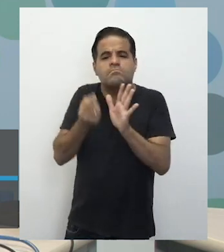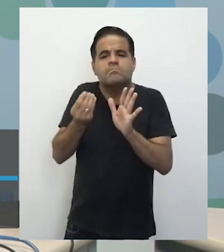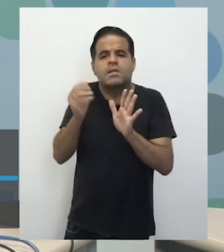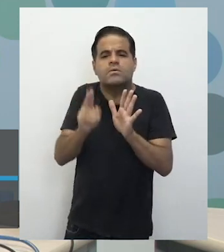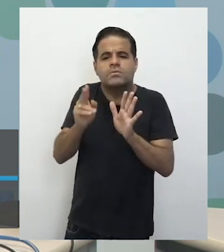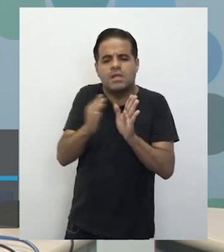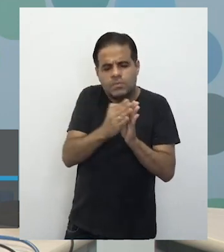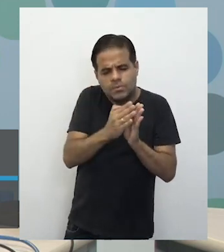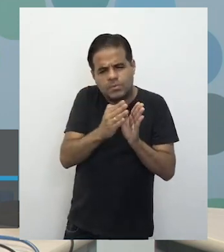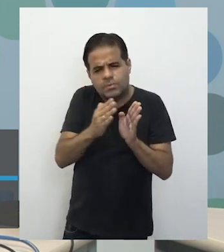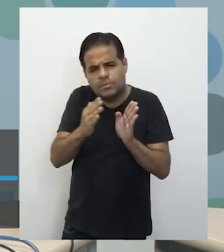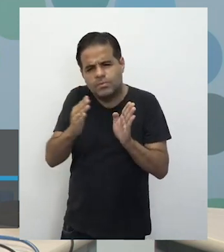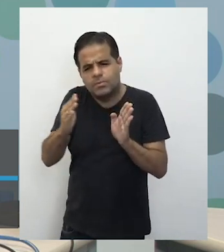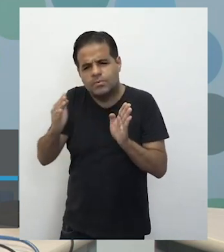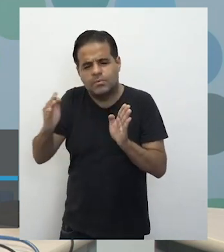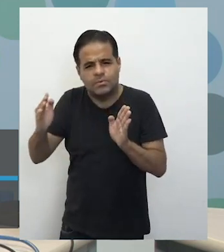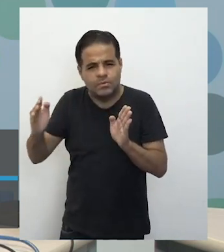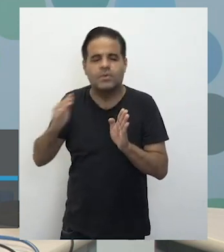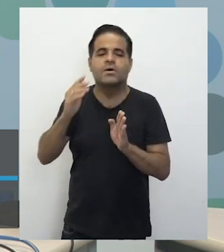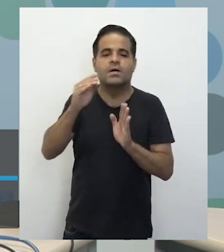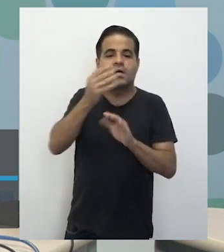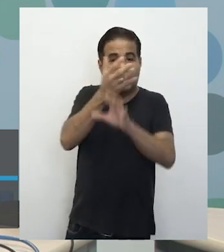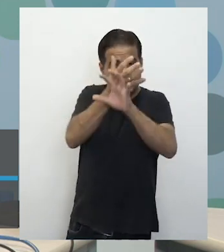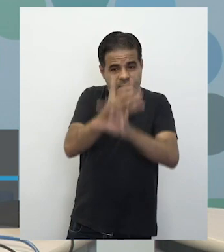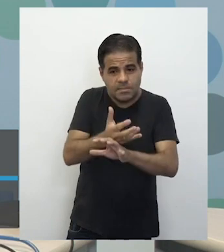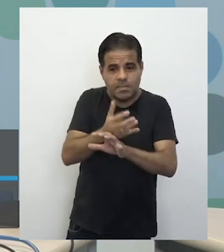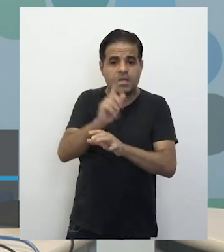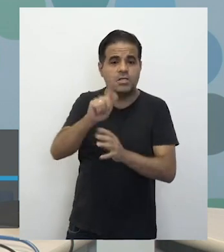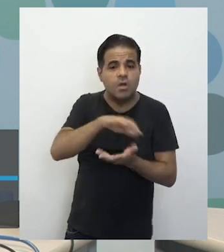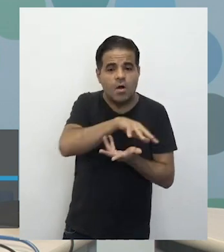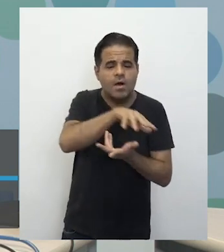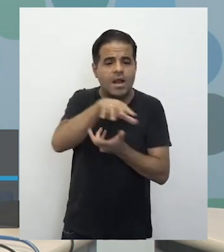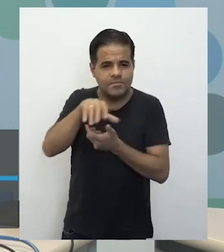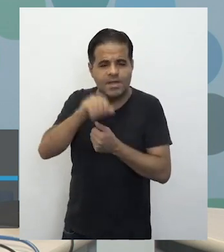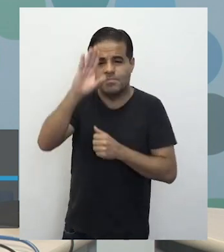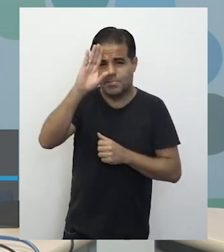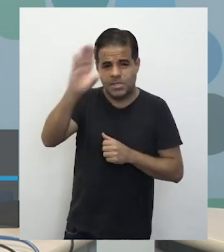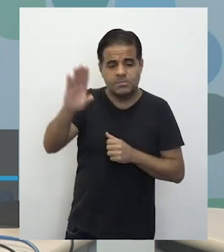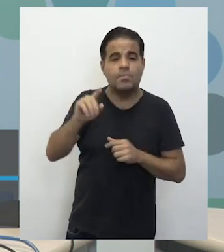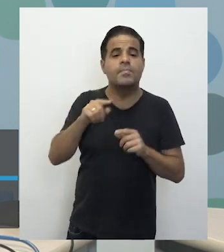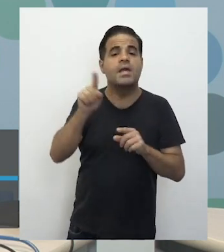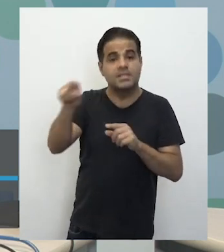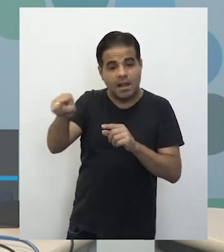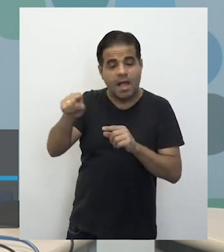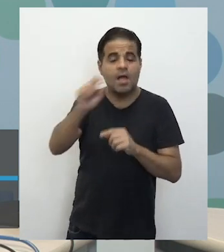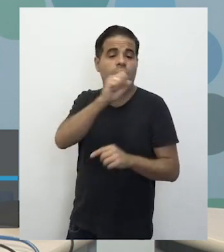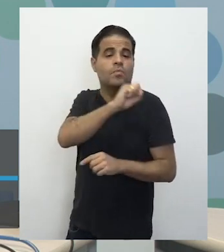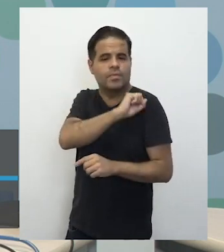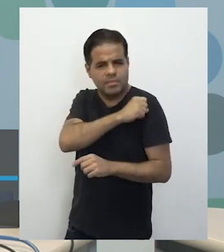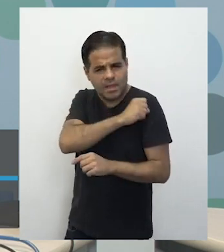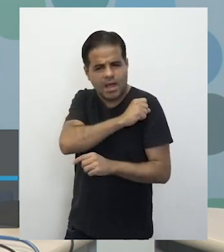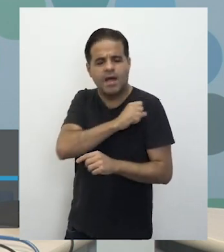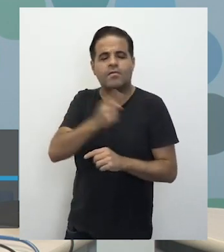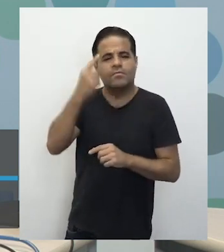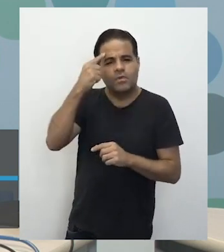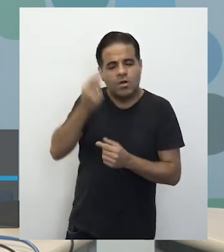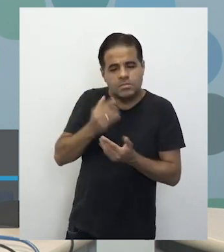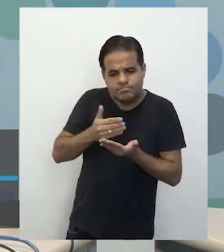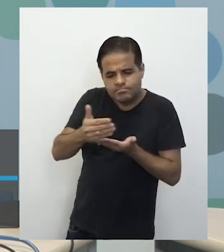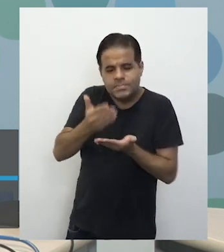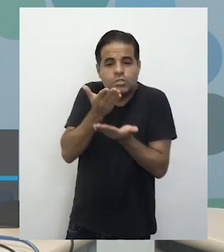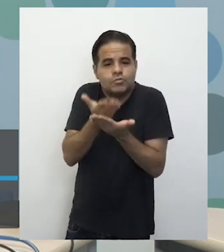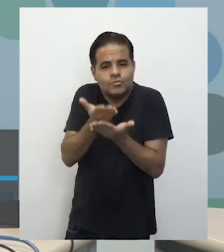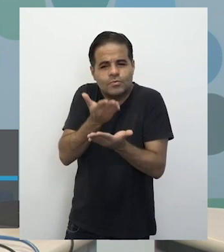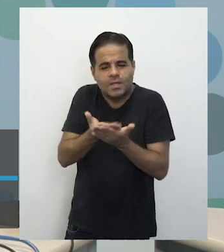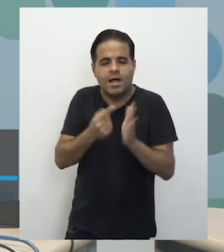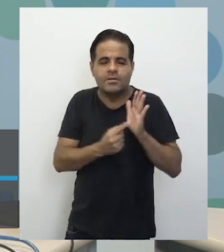ao longo do seu percurso, né, na disciplina de Geografia, principalmente lá no 8º ano, quando a gente vai estudar um pouco mais